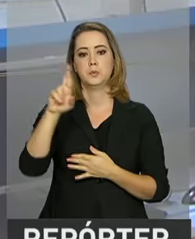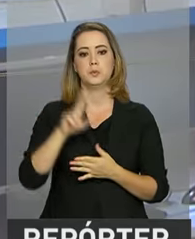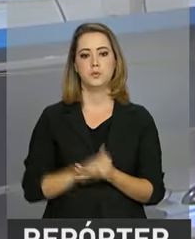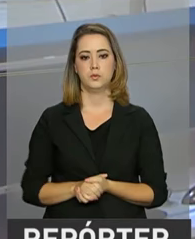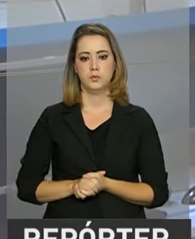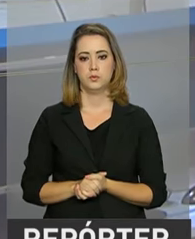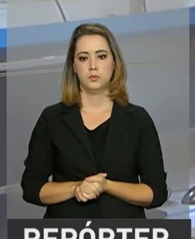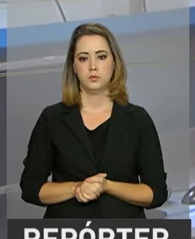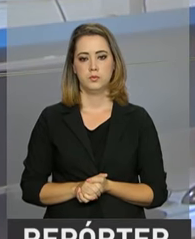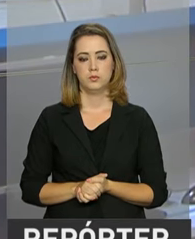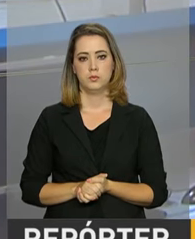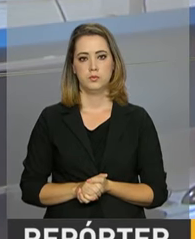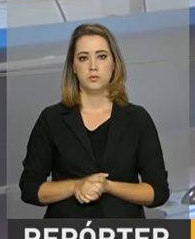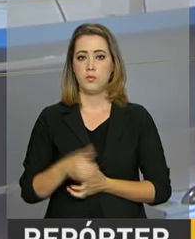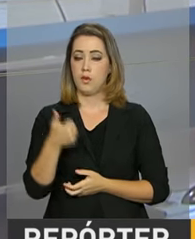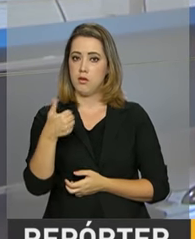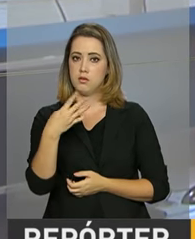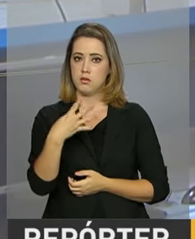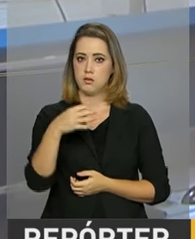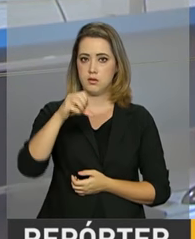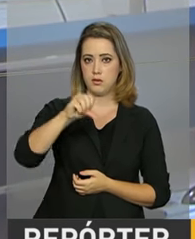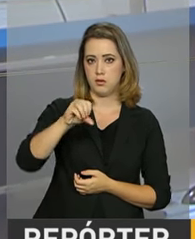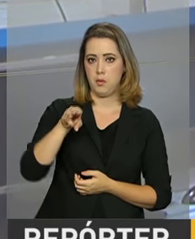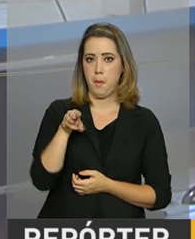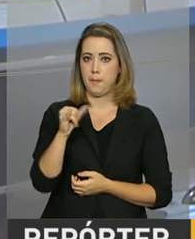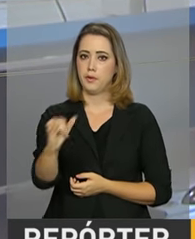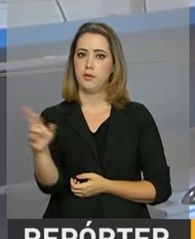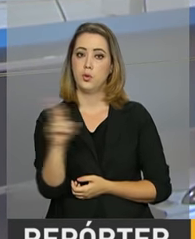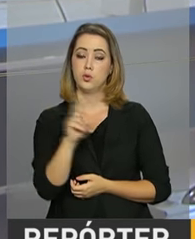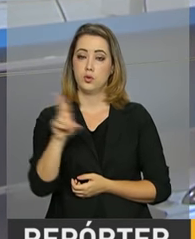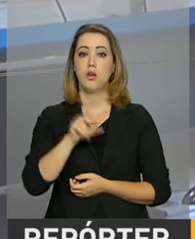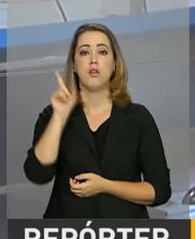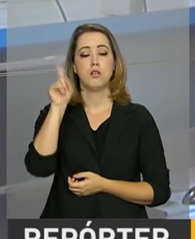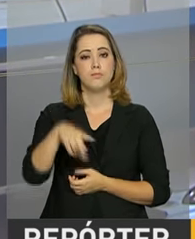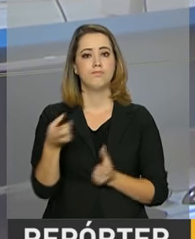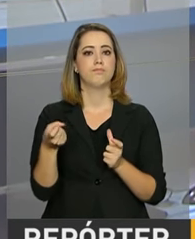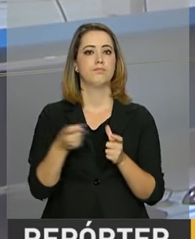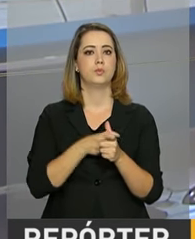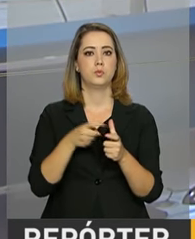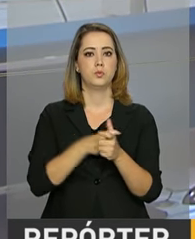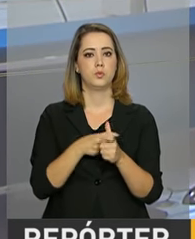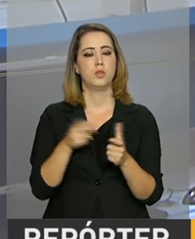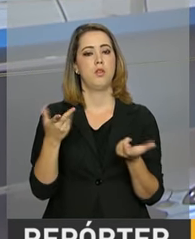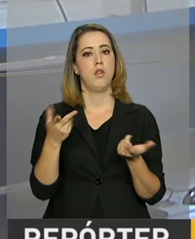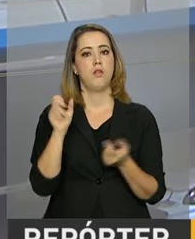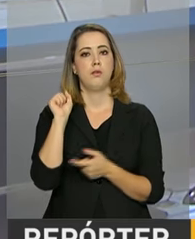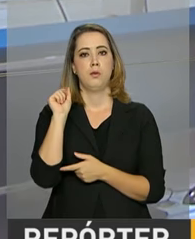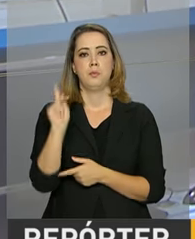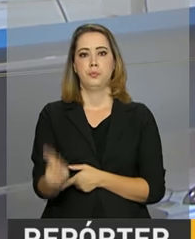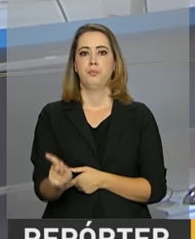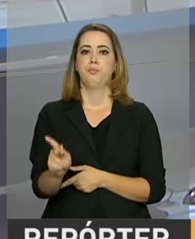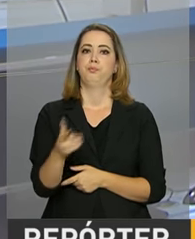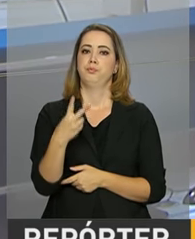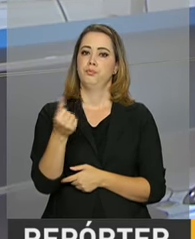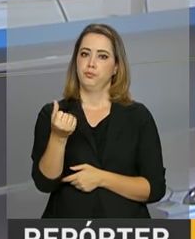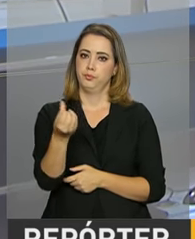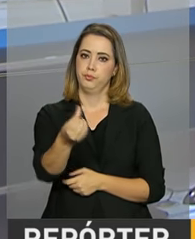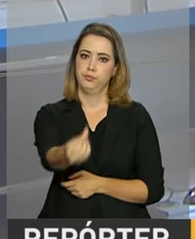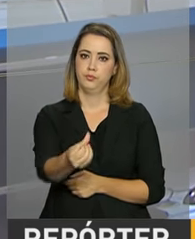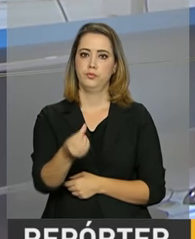NBR. 149 bilhões de reais. Esse é o déficit do regime geral da Previdência Social